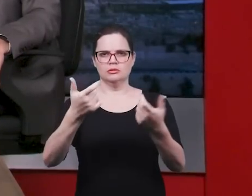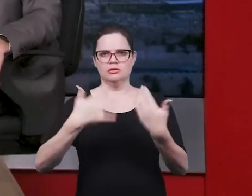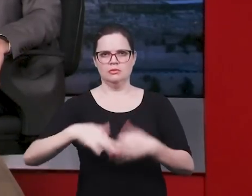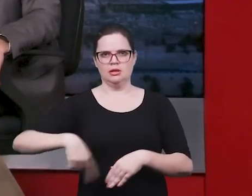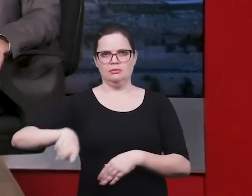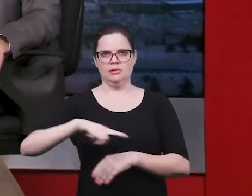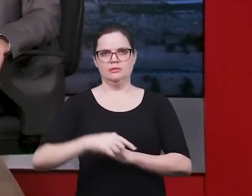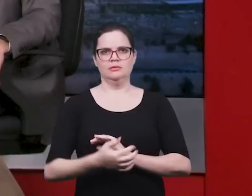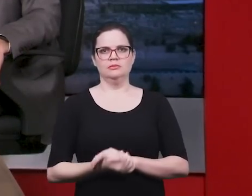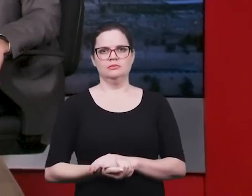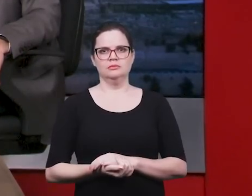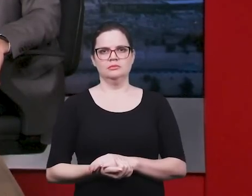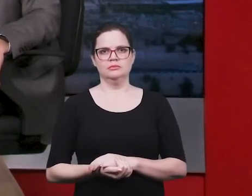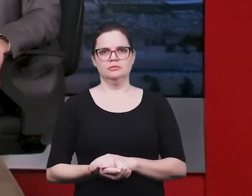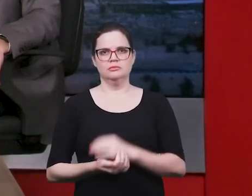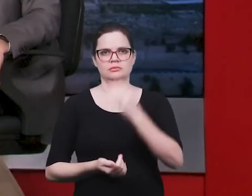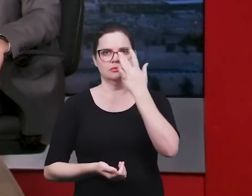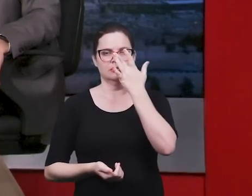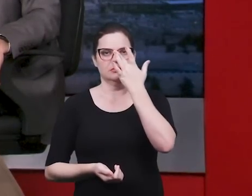para nós aqui?